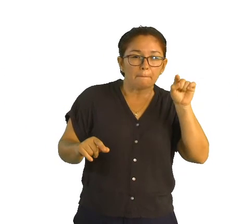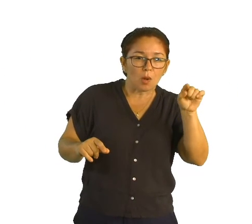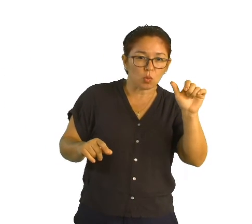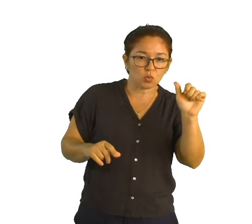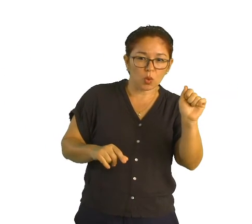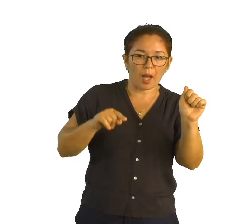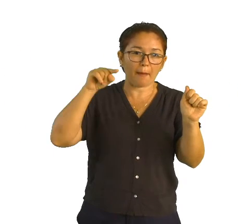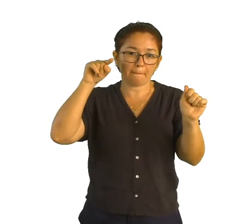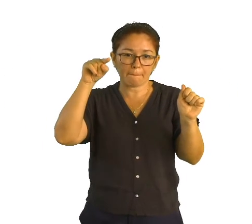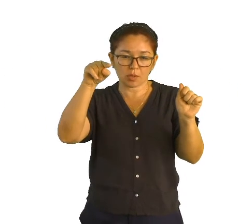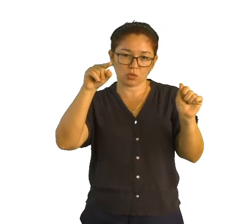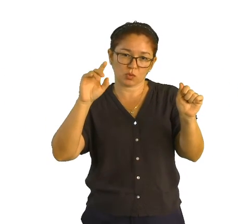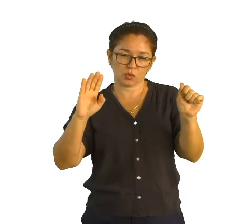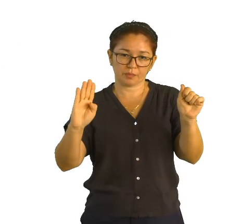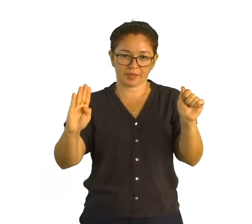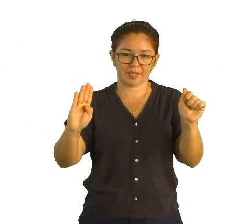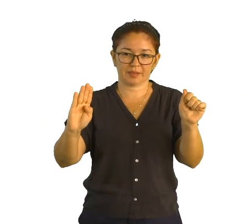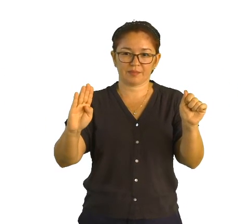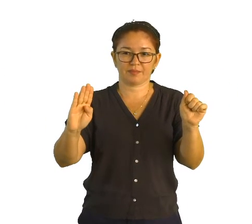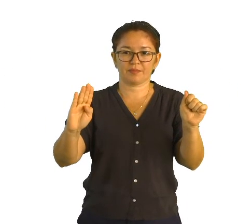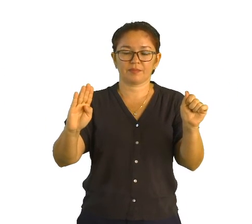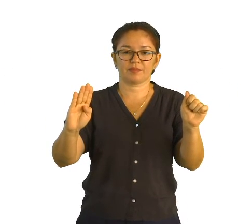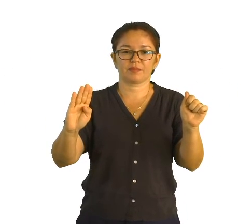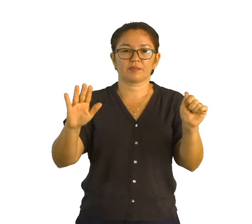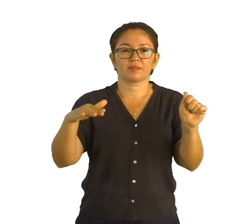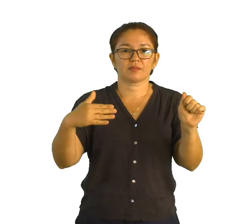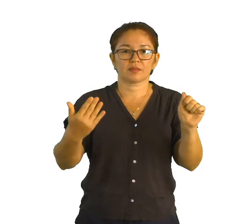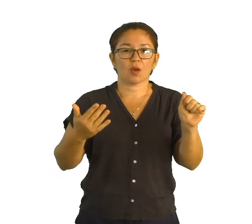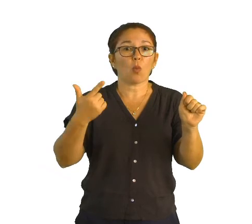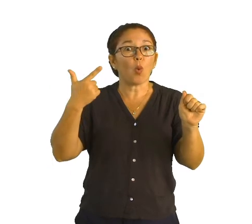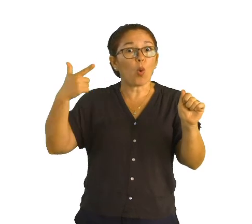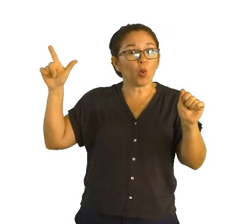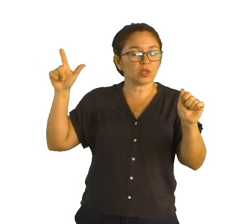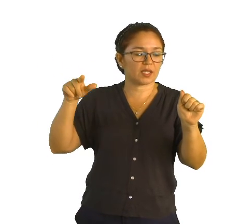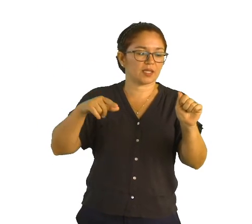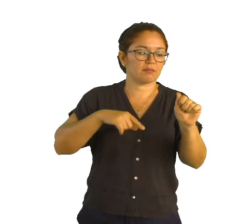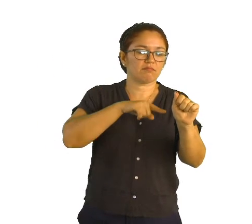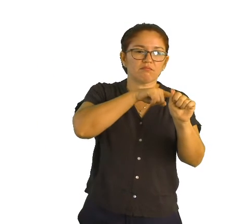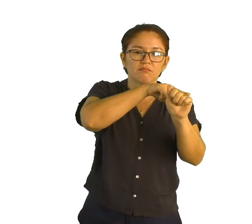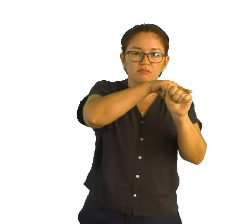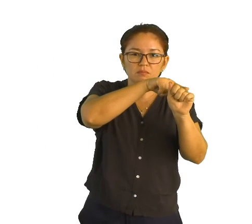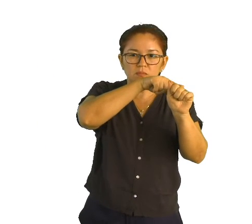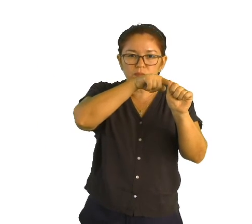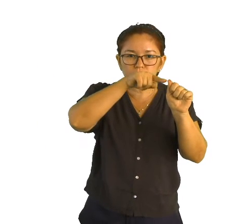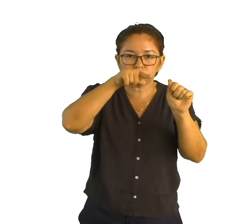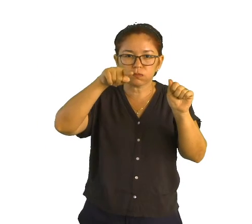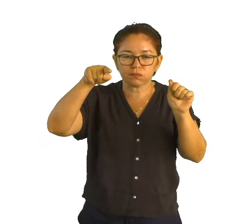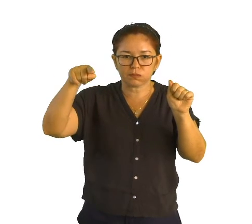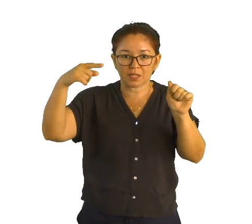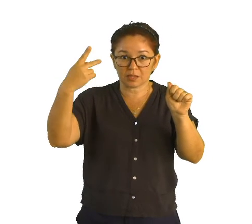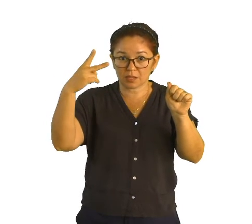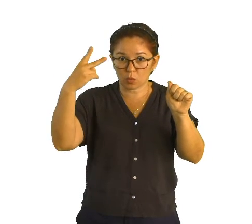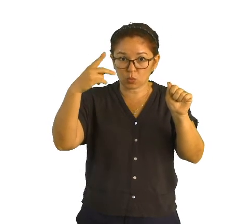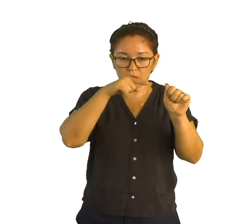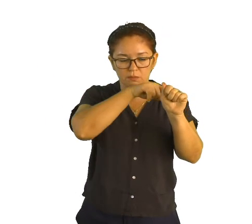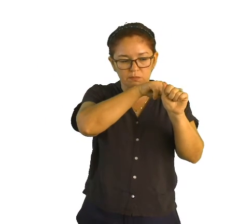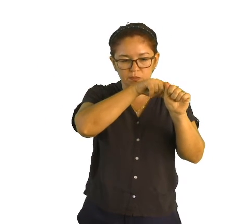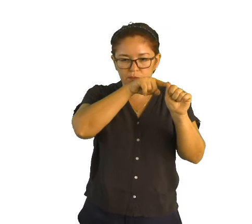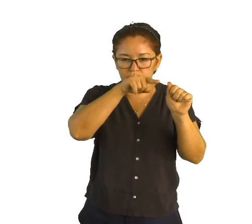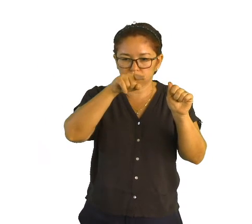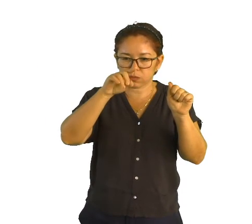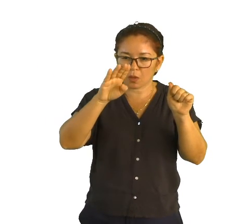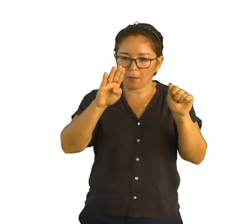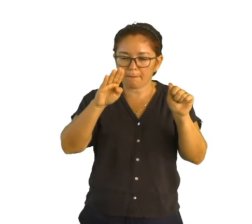no ponto A e que passa por B, como está mostrando. E nós indicamos, como